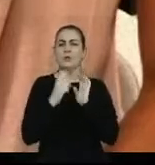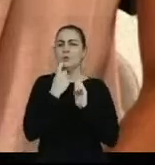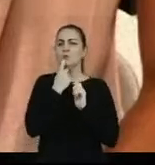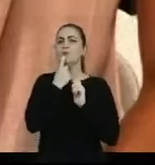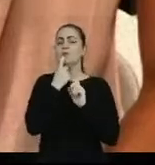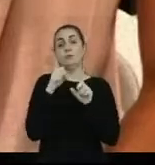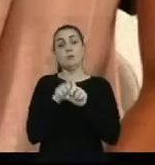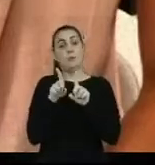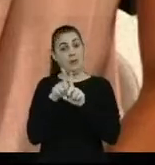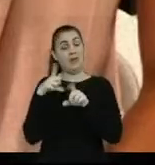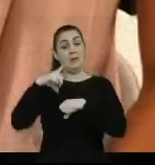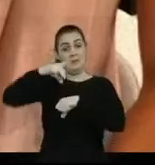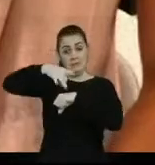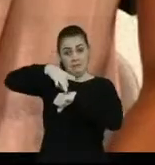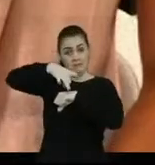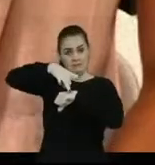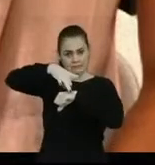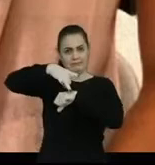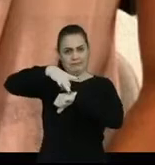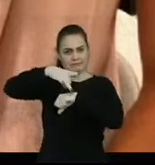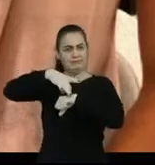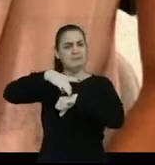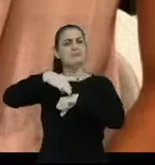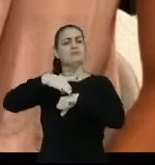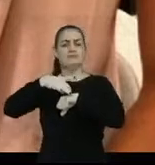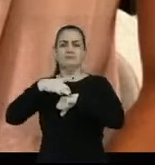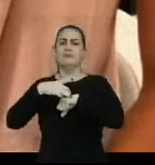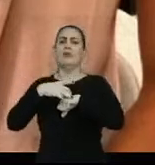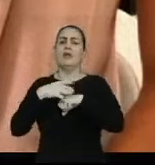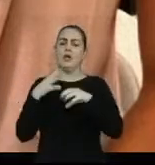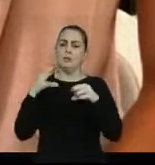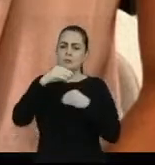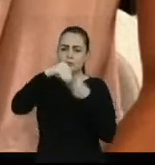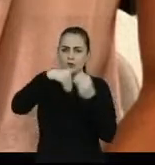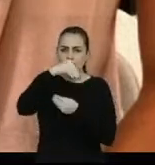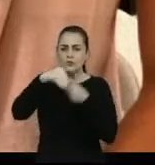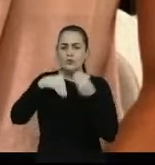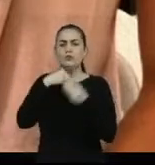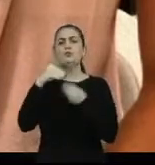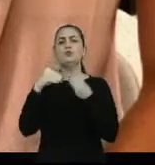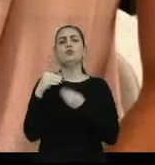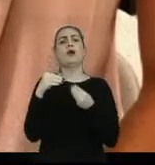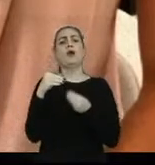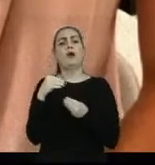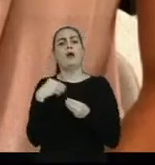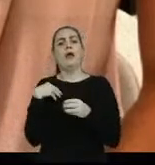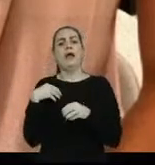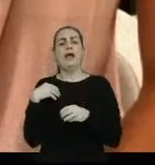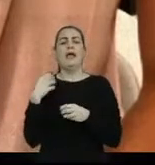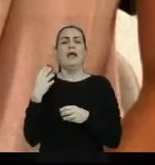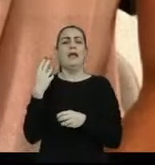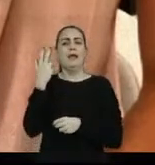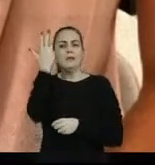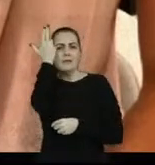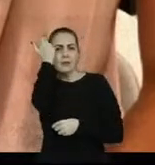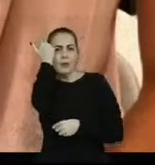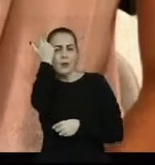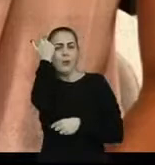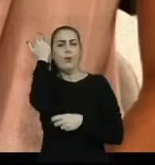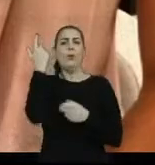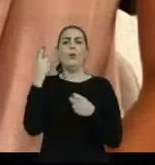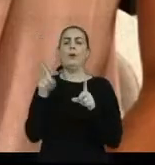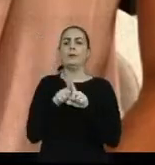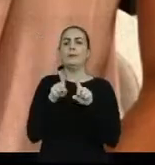pré-treino, juntamente com a beterraba, com a cenoura, com o gengibre, e fazer da mesma forma, bate no liquidificador, coa, toma,